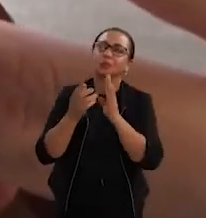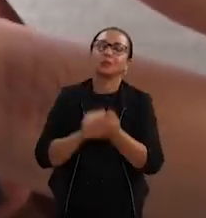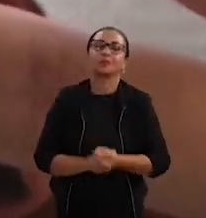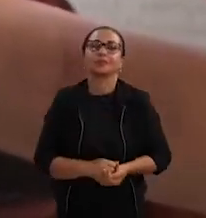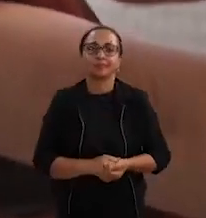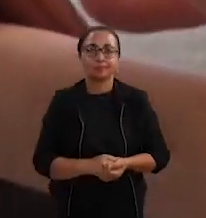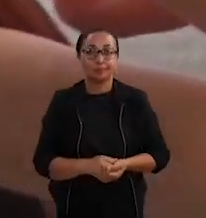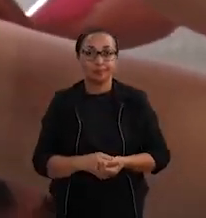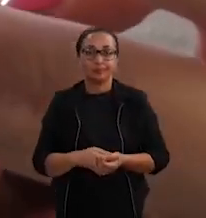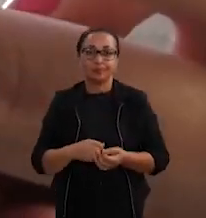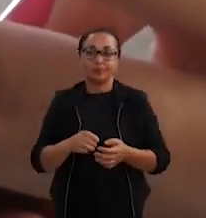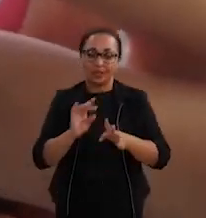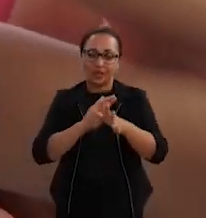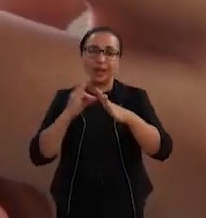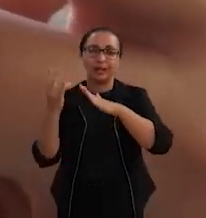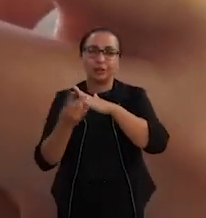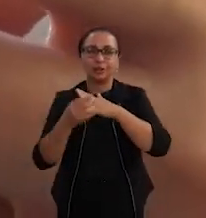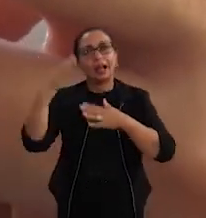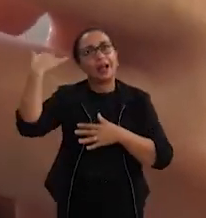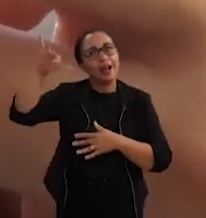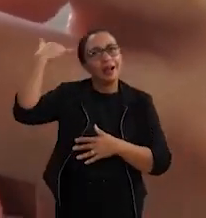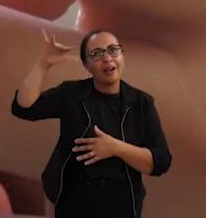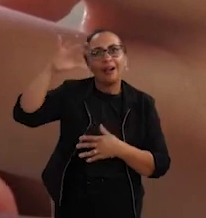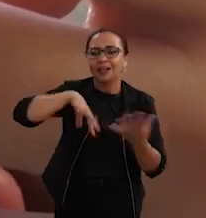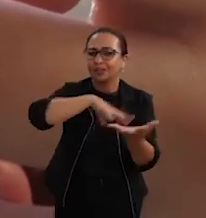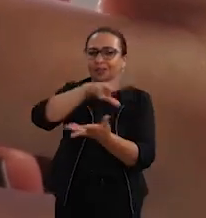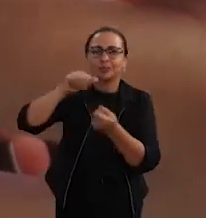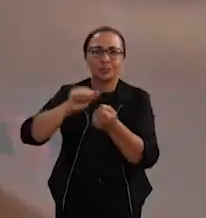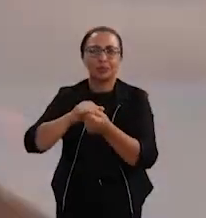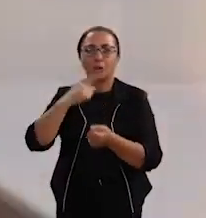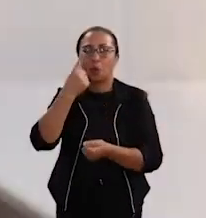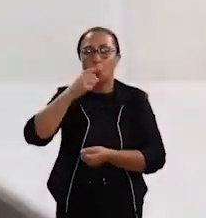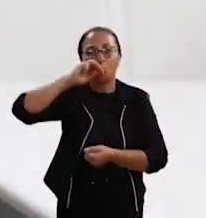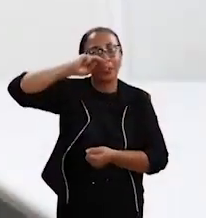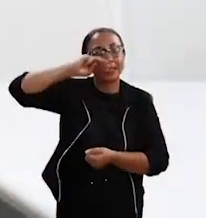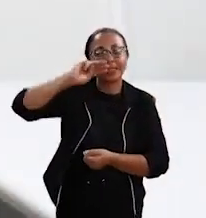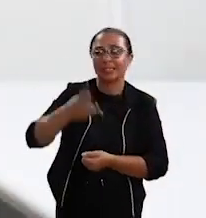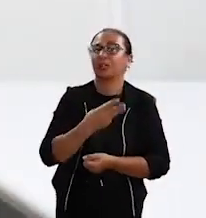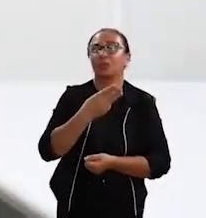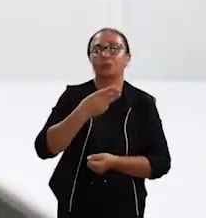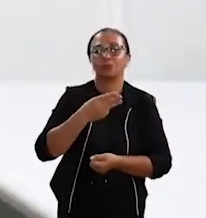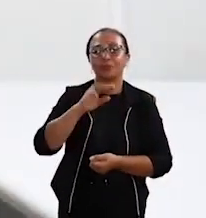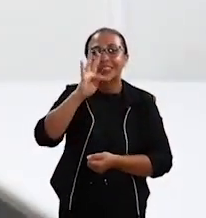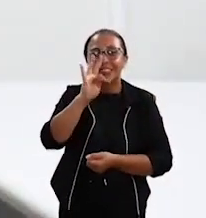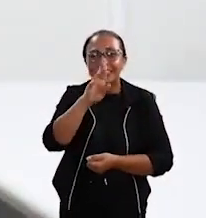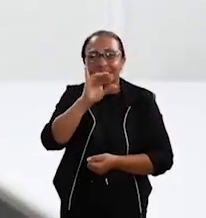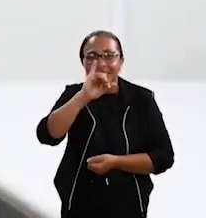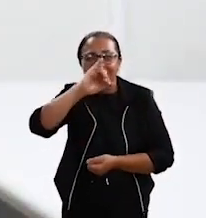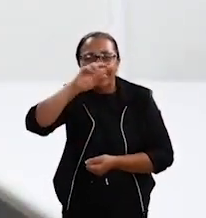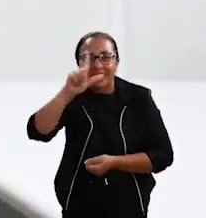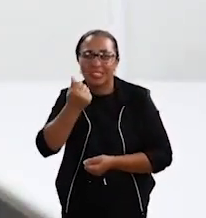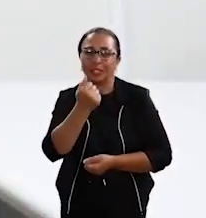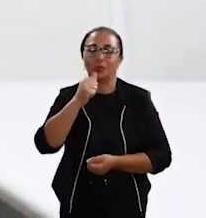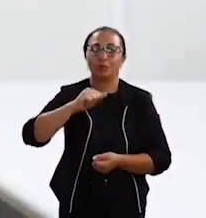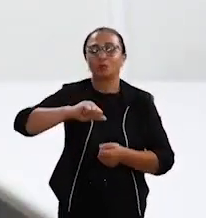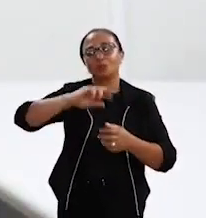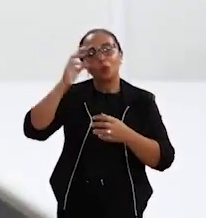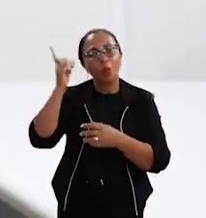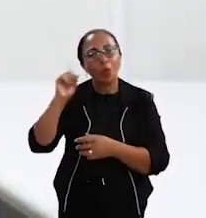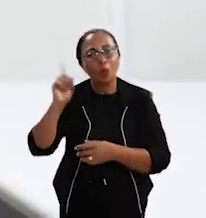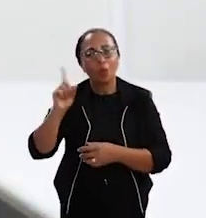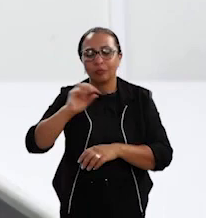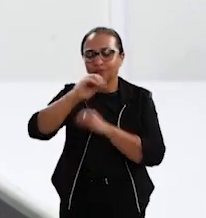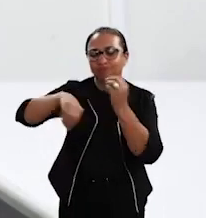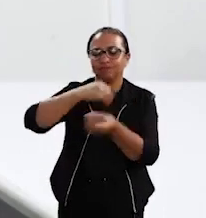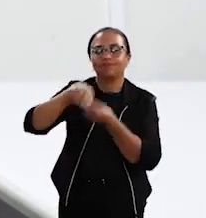Facebook, e é a rede social mais cara do mundo também, US$1 trilhão envolvido aí. E a gente